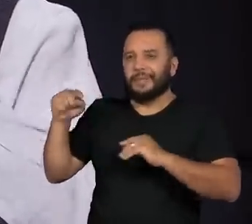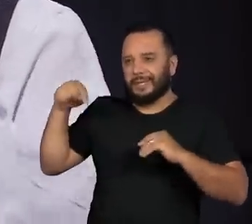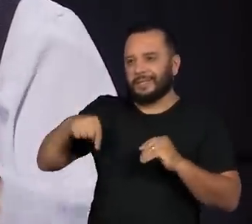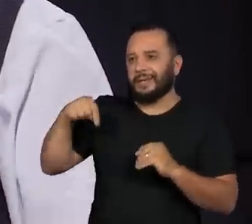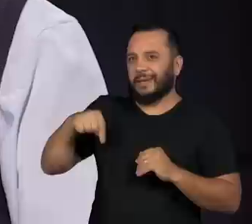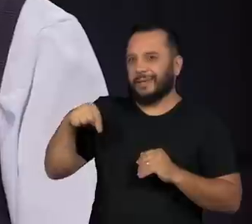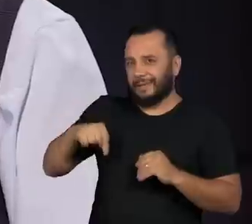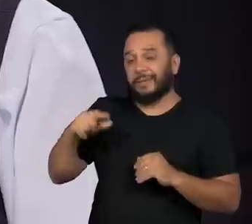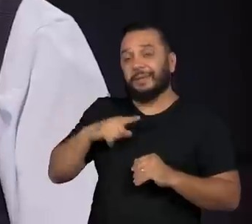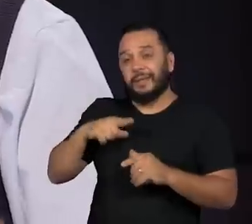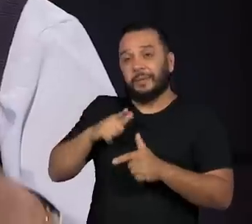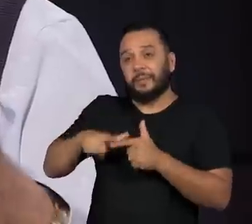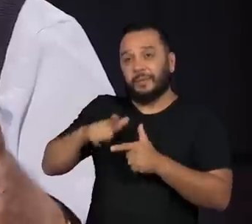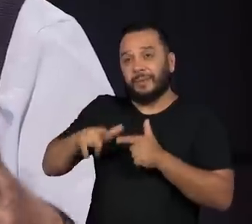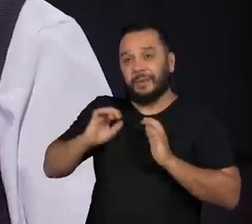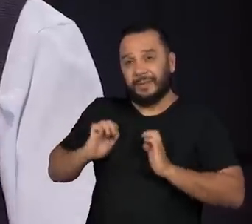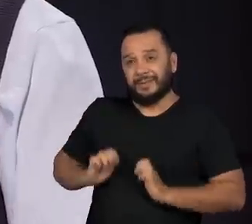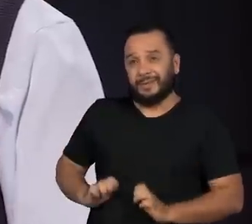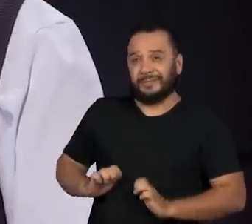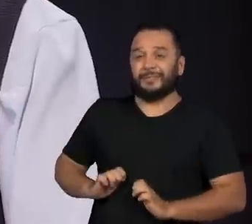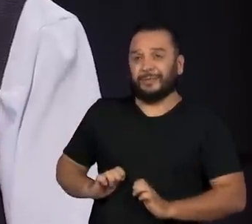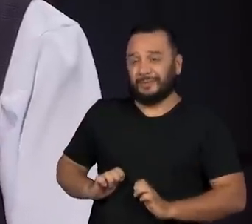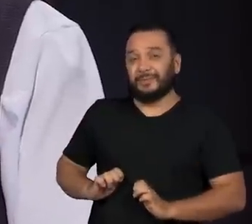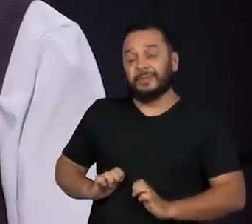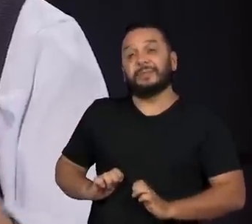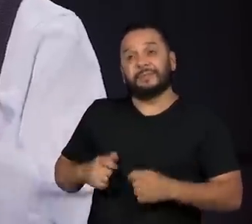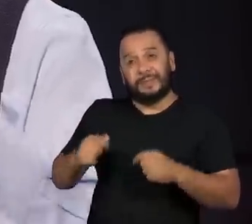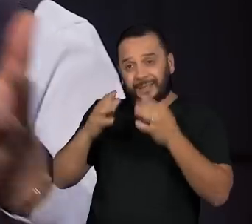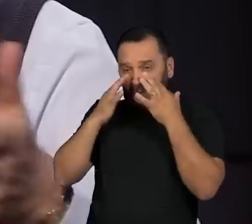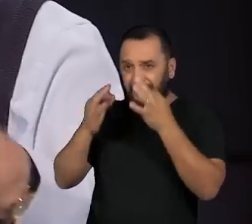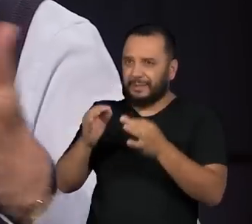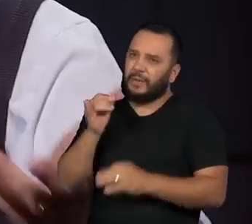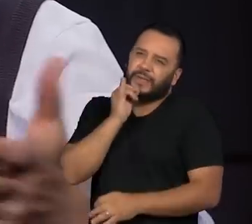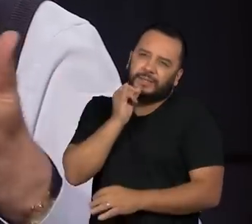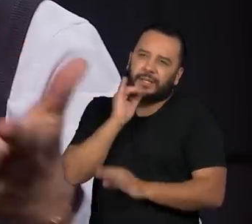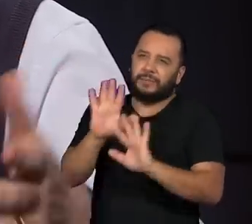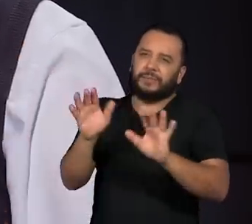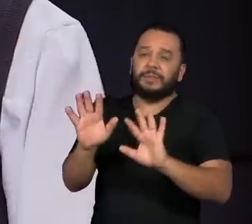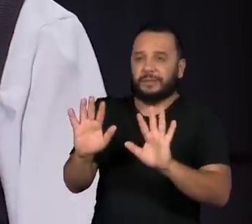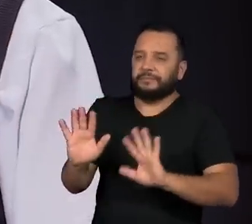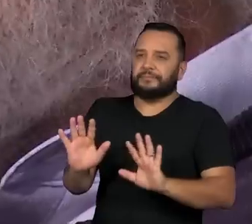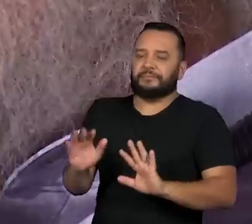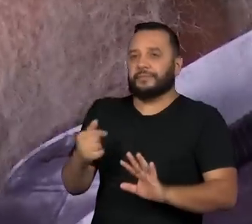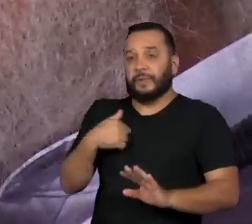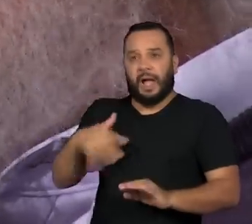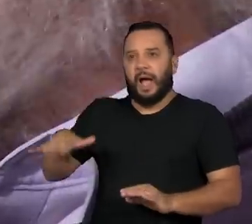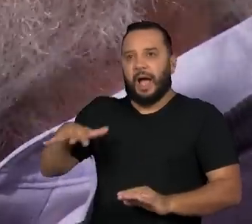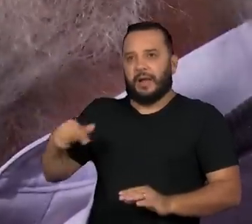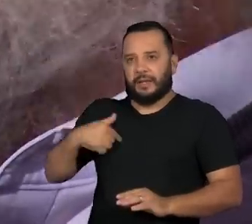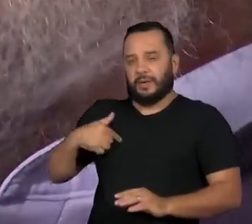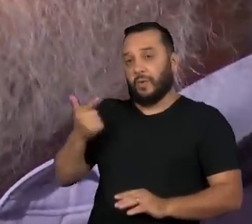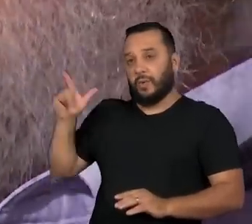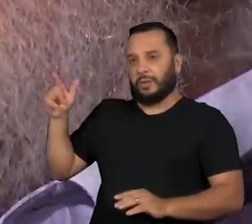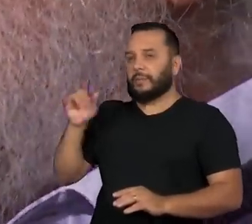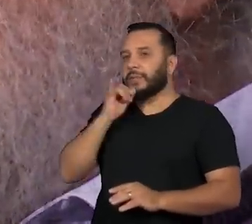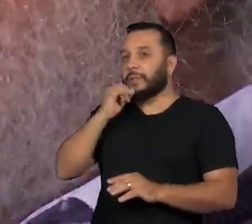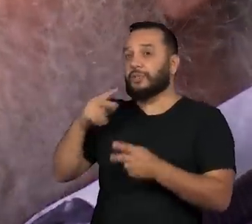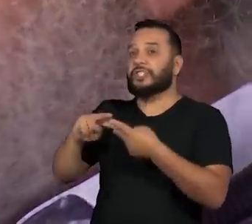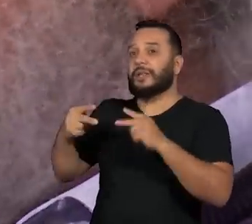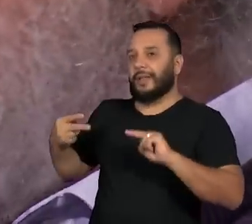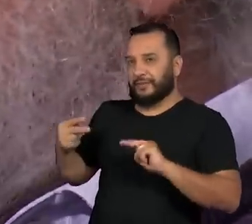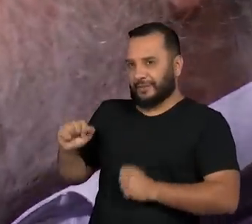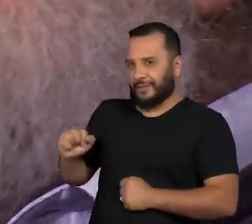Barreiras éticas estão sendo digamos não não olhadas com atenção vou dar um exemplo mais aqui na minha não entendo nada mas por exemplo manipulação genética